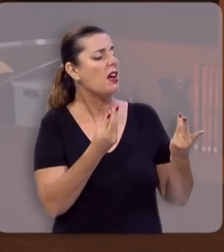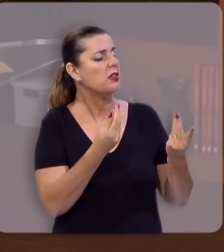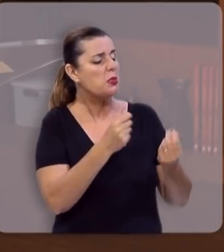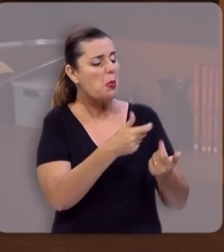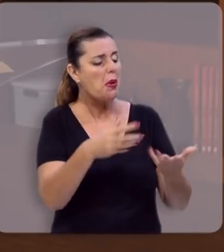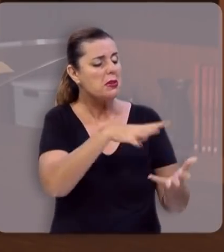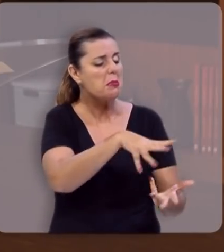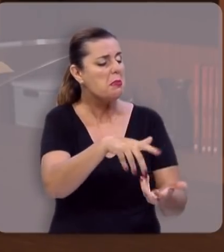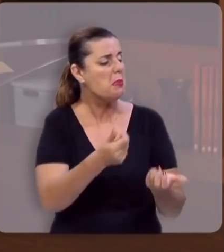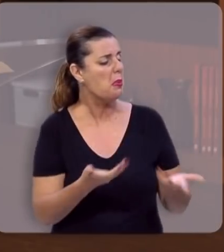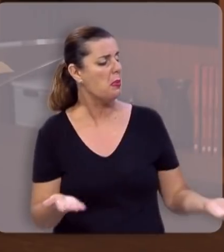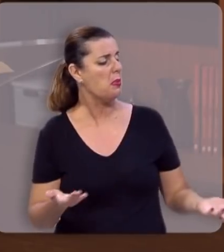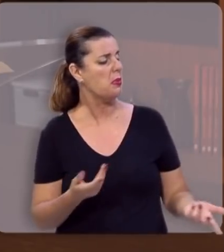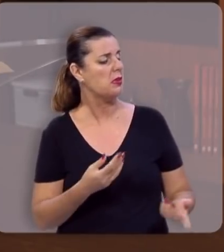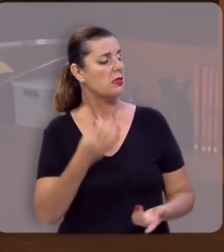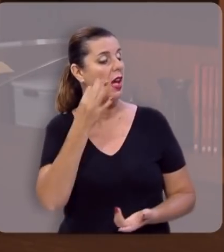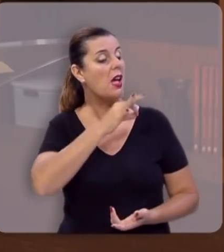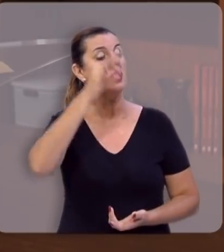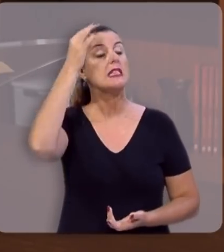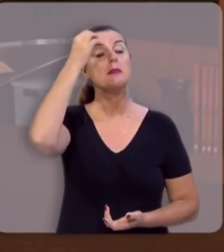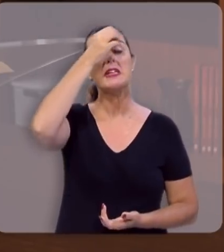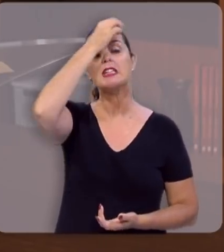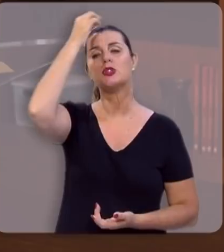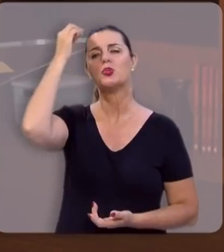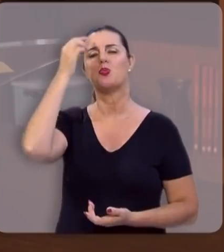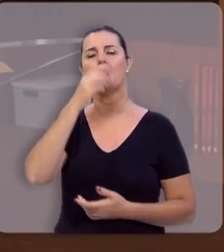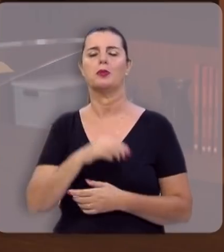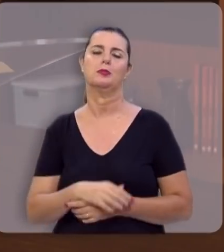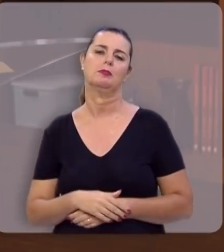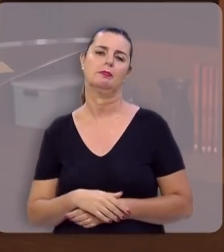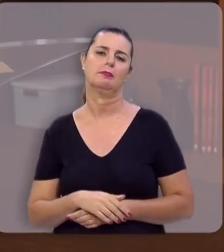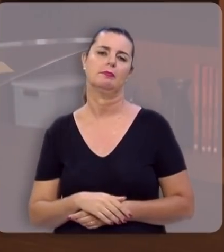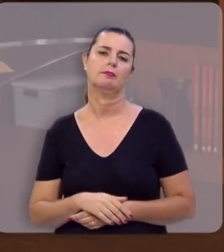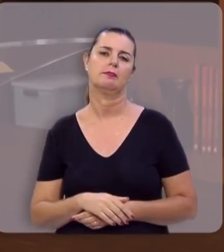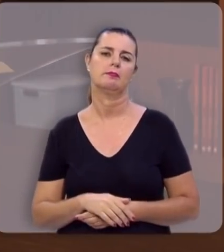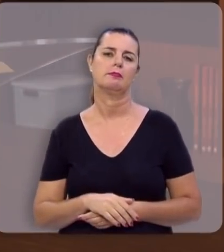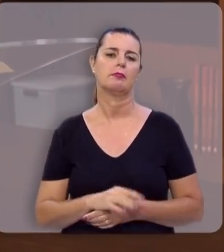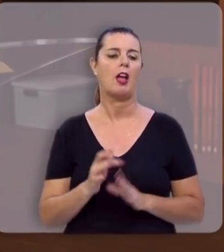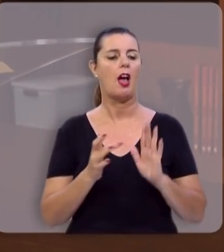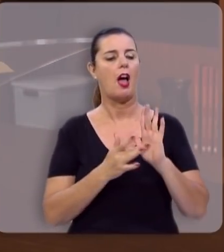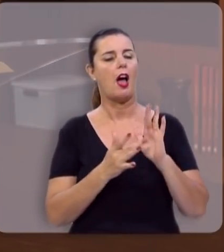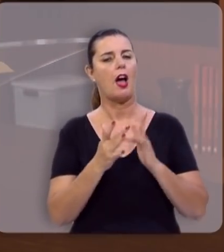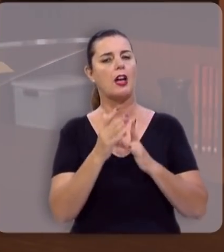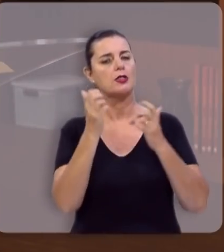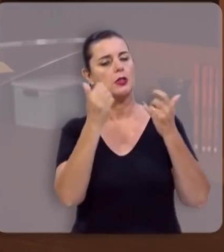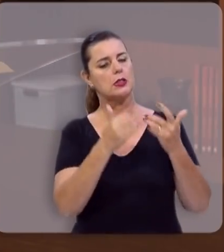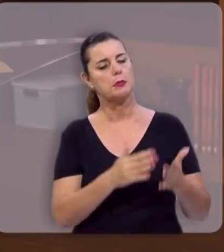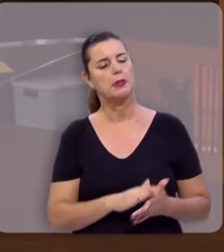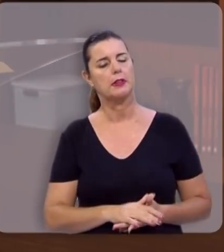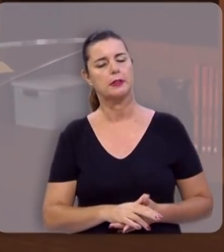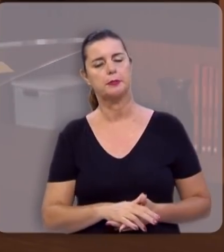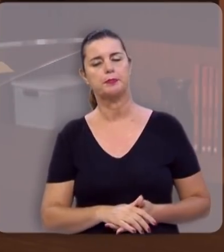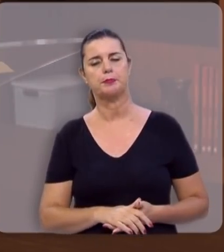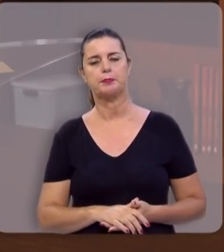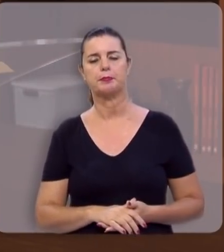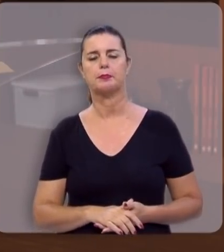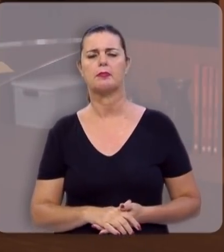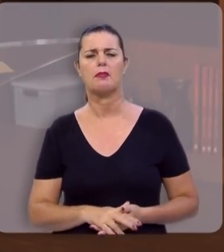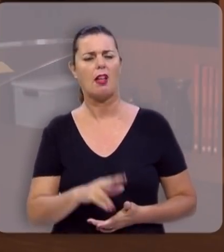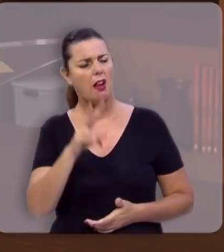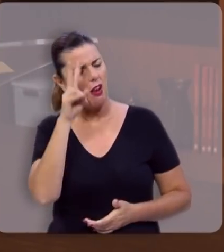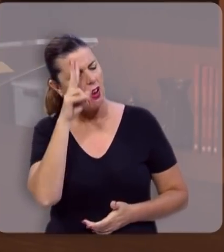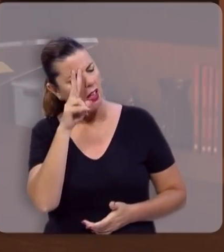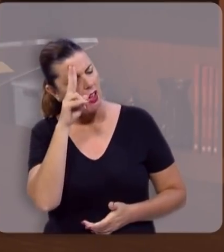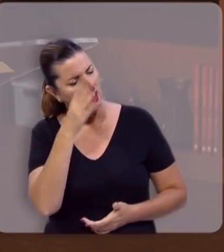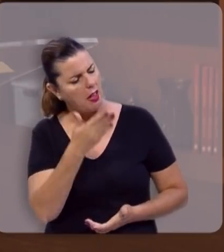Se eu falar das coisas espirituais celestiais. Aí Jesus ilustra para Nicodemos. Nicodemos, você conhece a